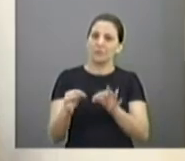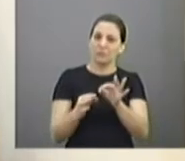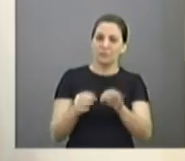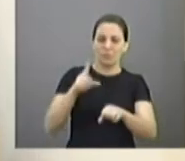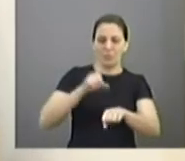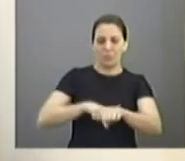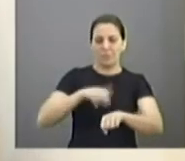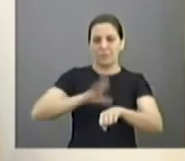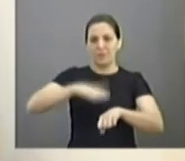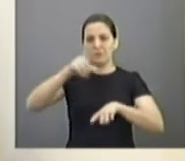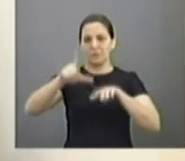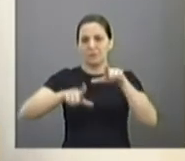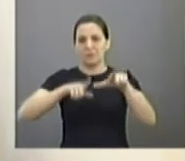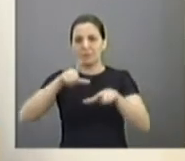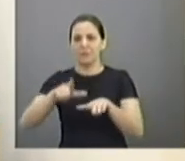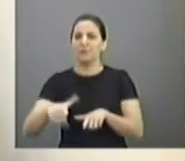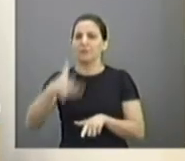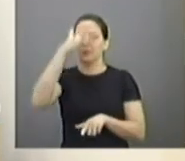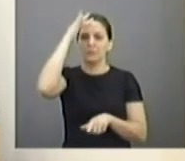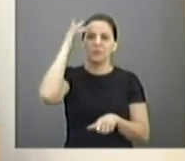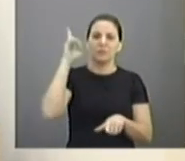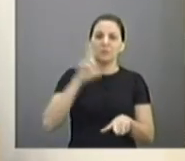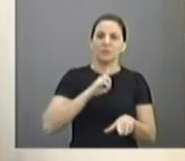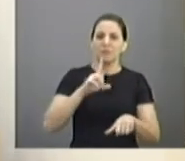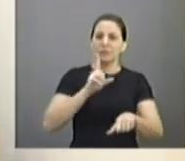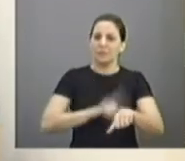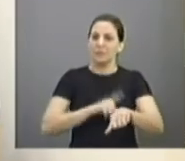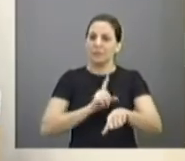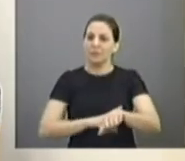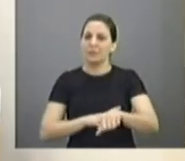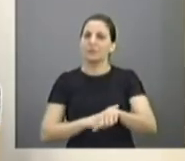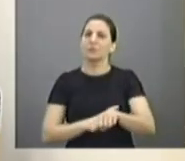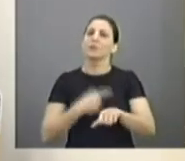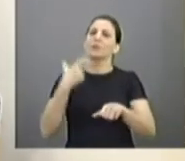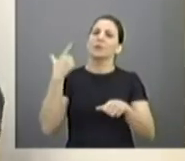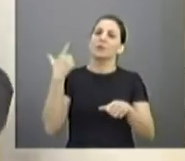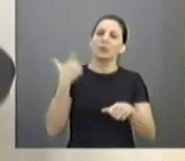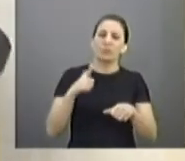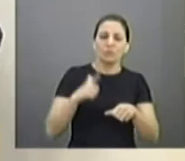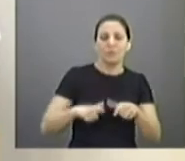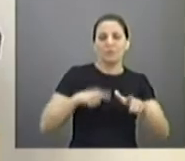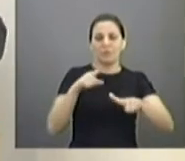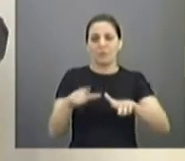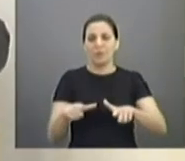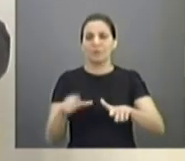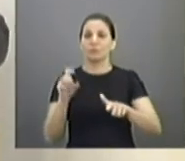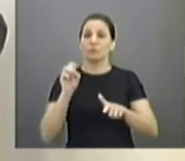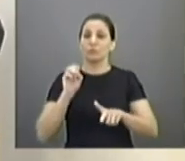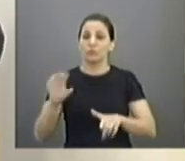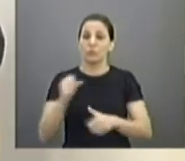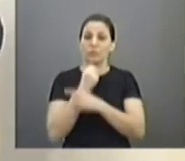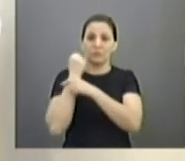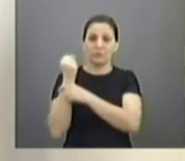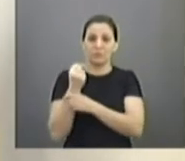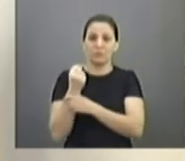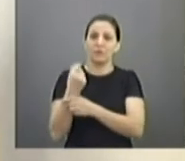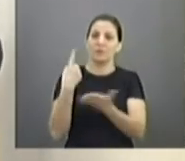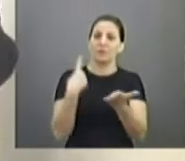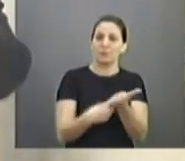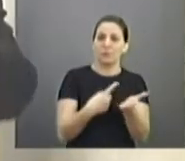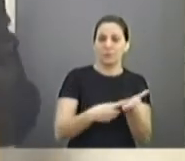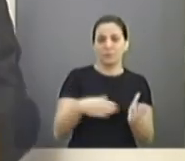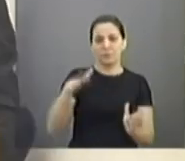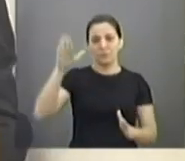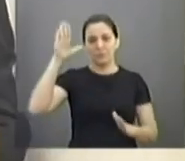hora extra, porque tem gente que continua recebendo hora extra na prefeitura sem trabalhar. Apenas para garantir compromisso e